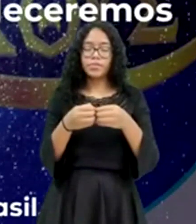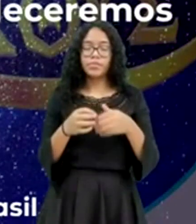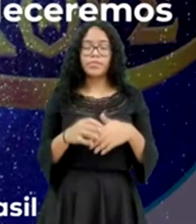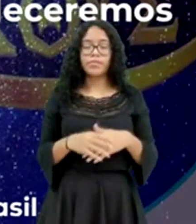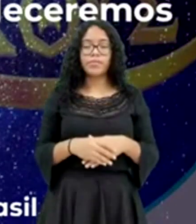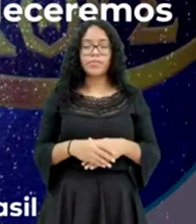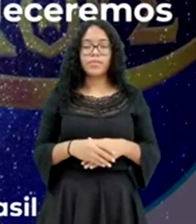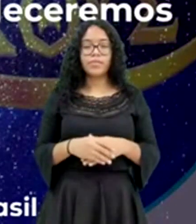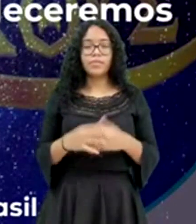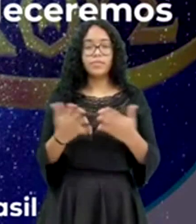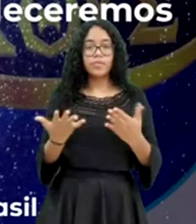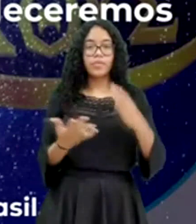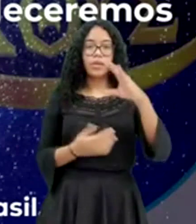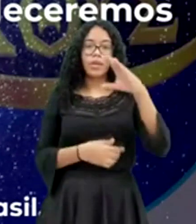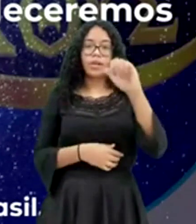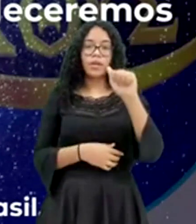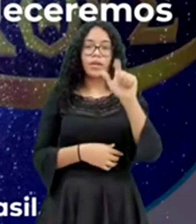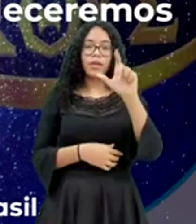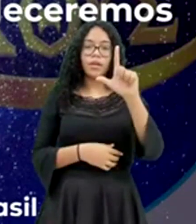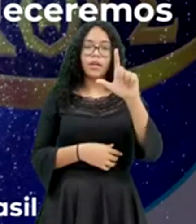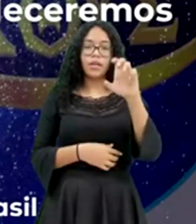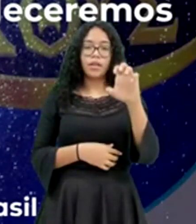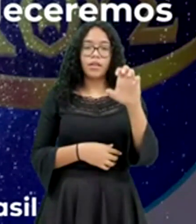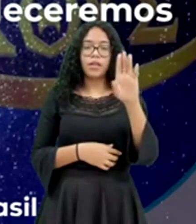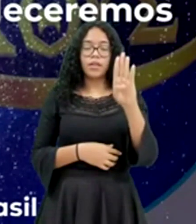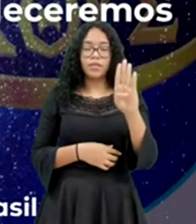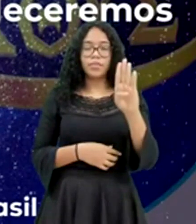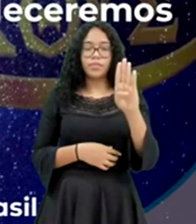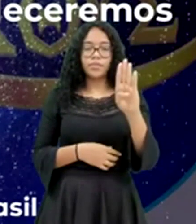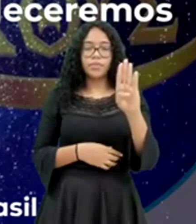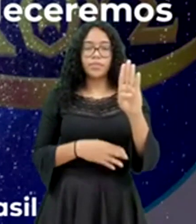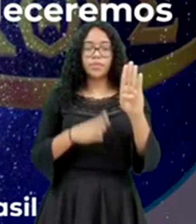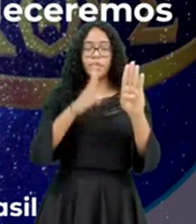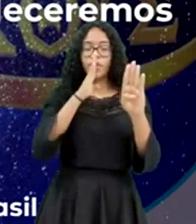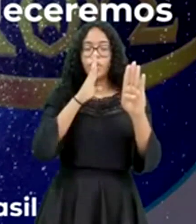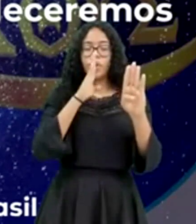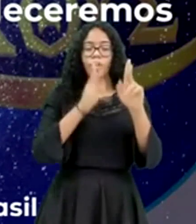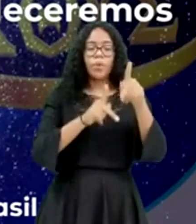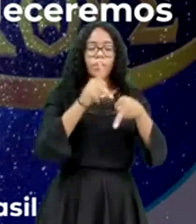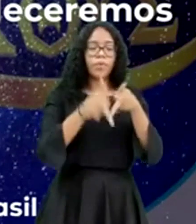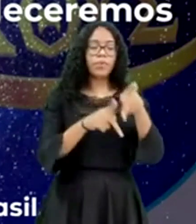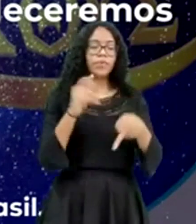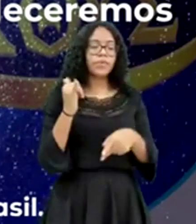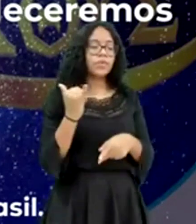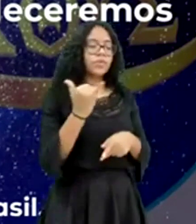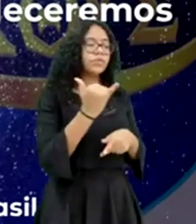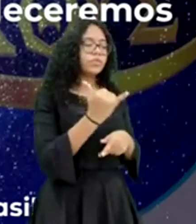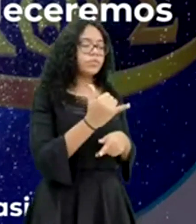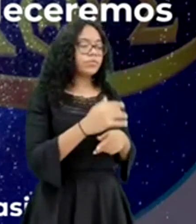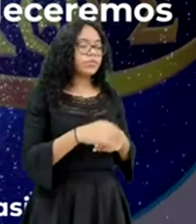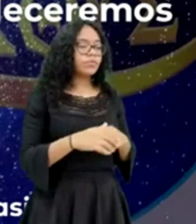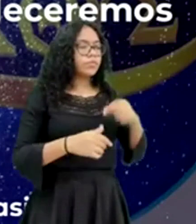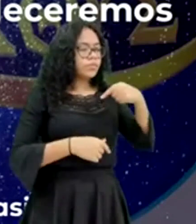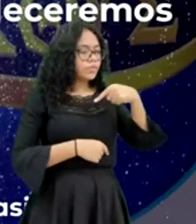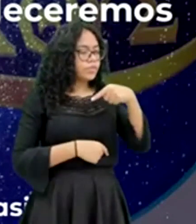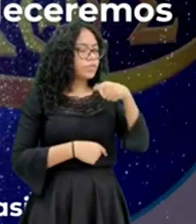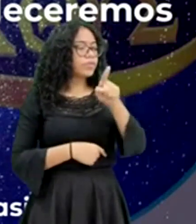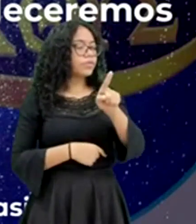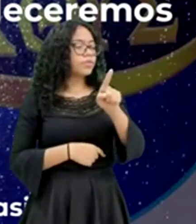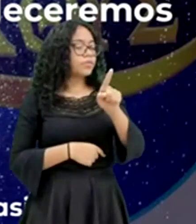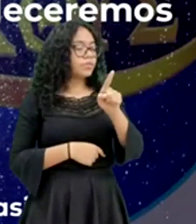Então Calebe fez calar o povo perante Moisés e disse: Eia, subamos e possuamos